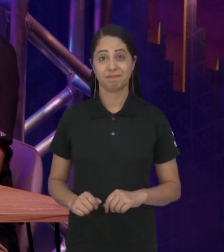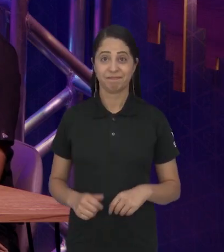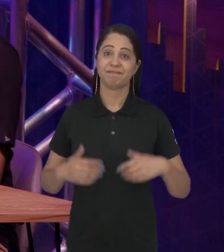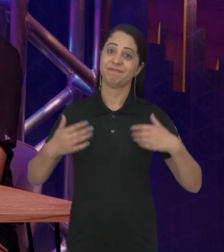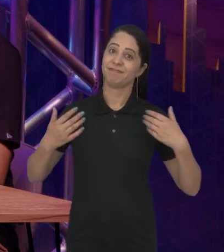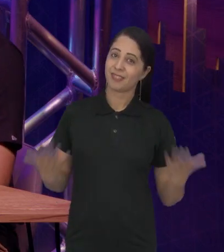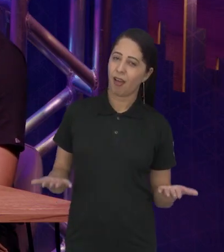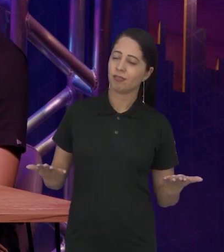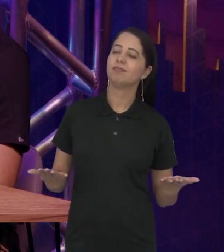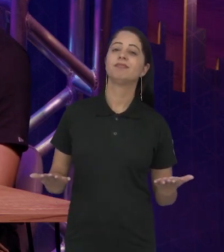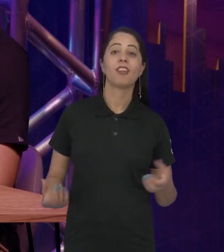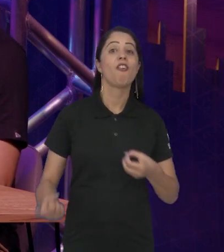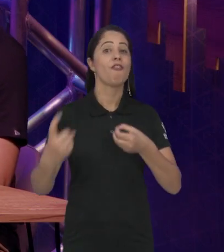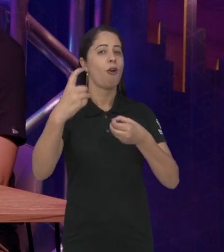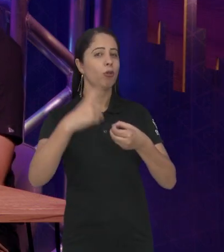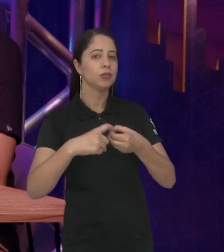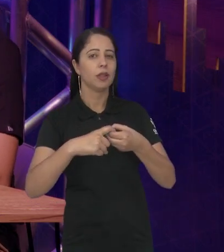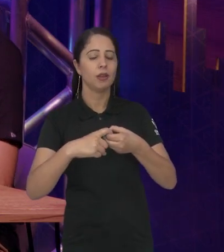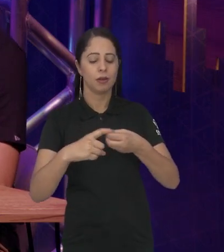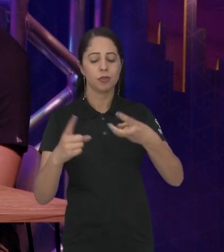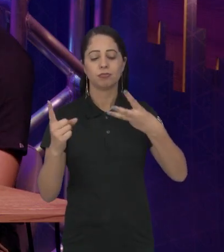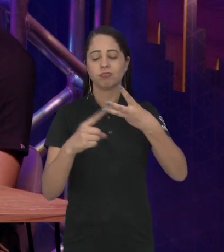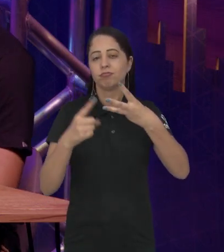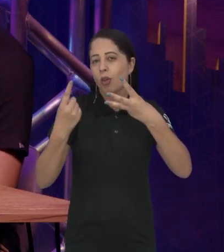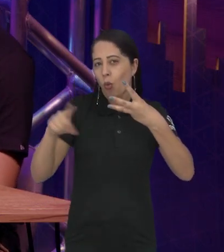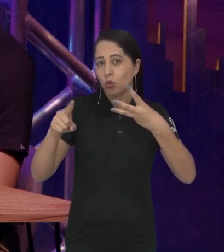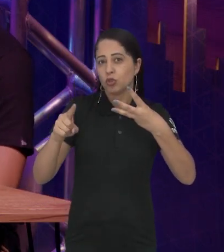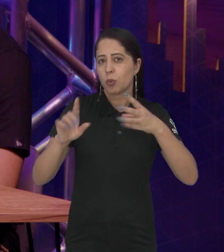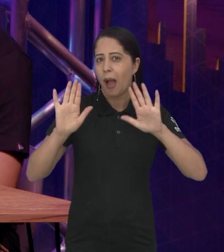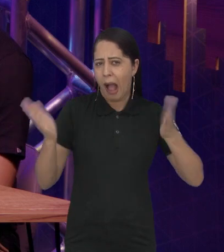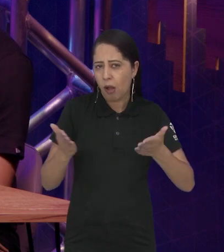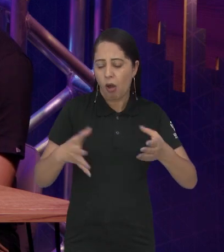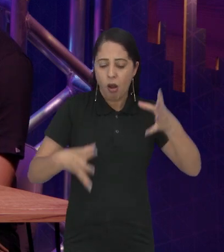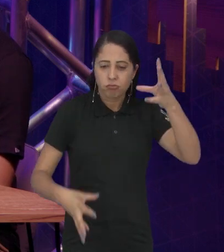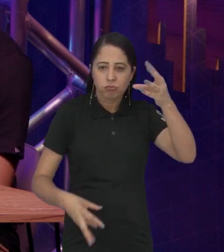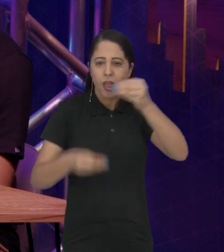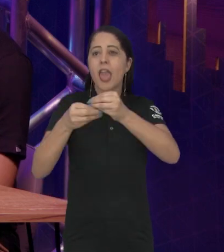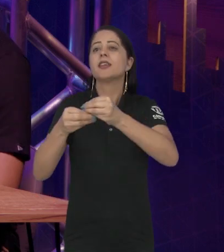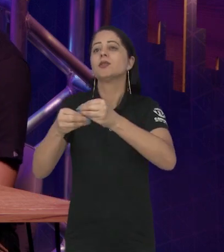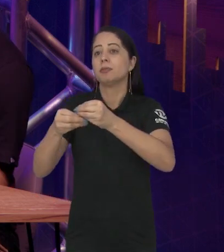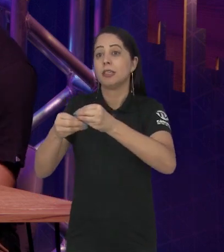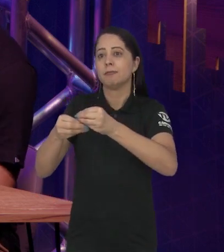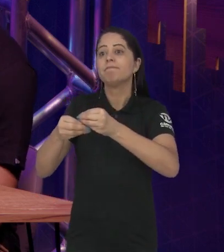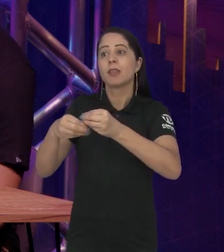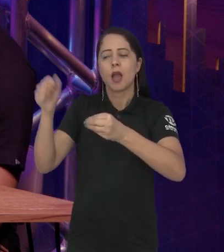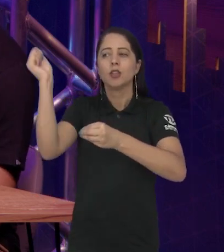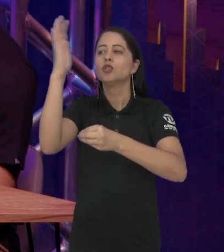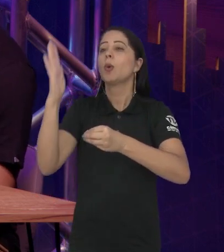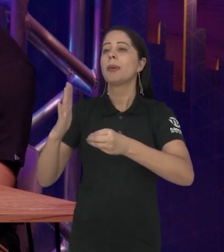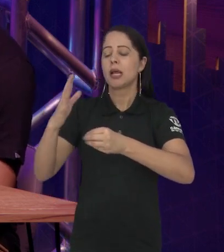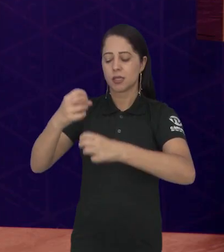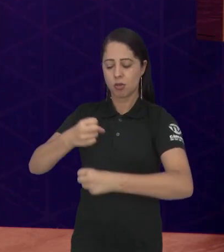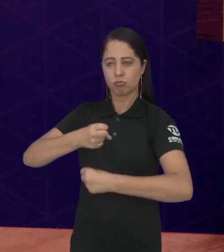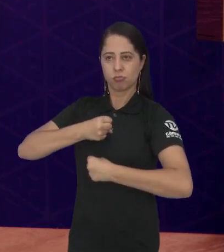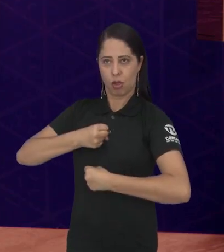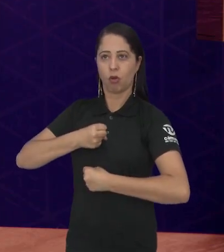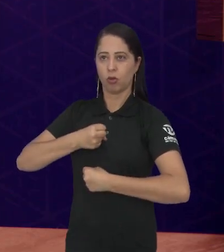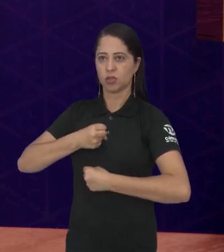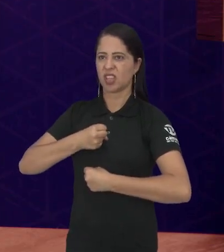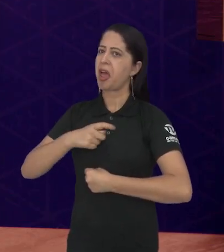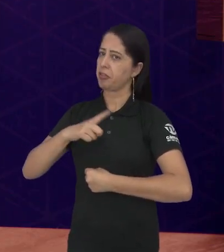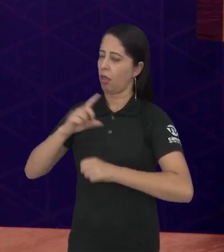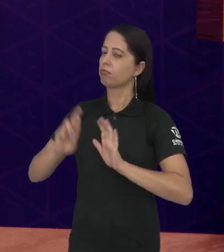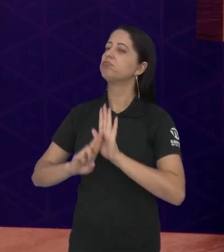É isso aí, galera. Estamos de volta no último bloco e vamos dar uma pincelada, Vicky, no Brasil, no Oscar, né? Porque a gente já teve